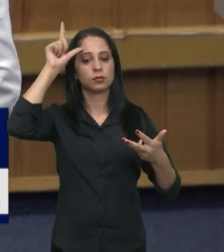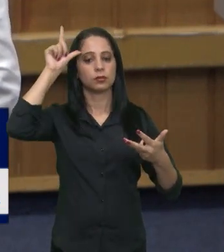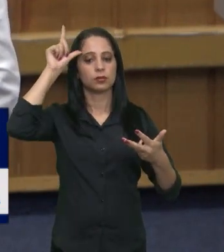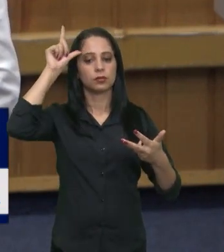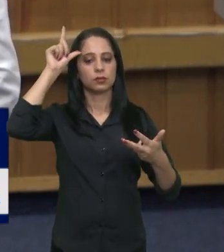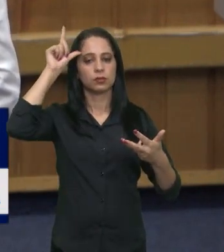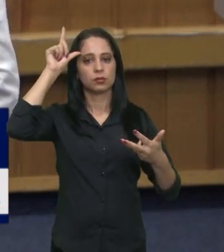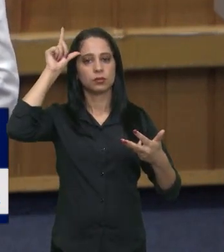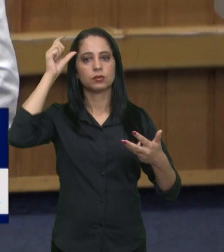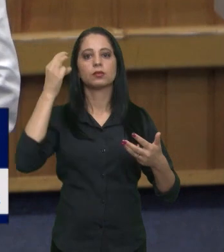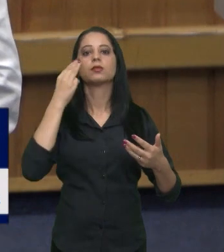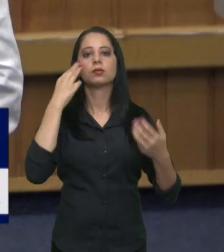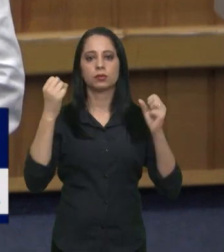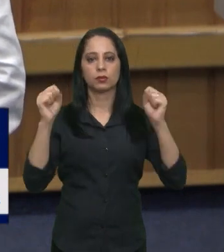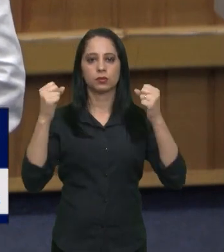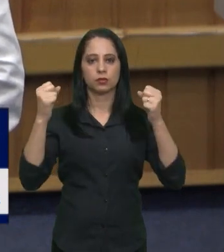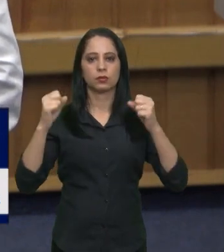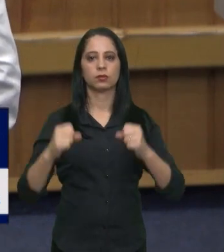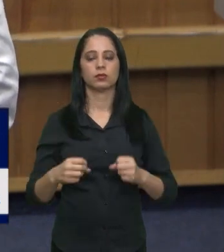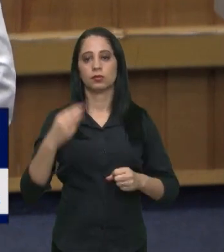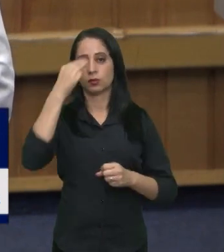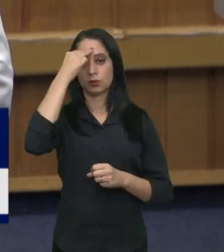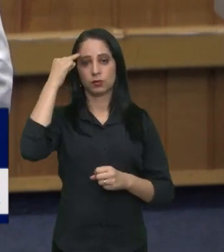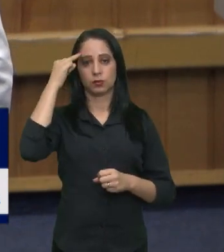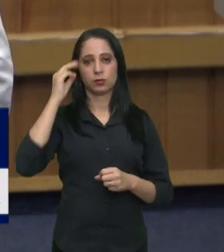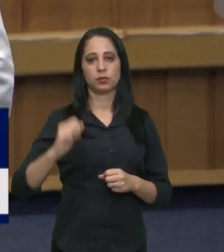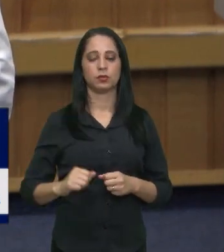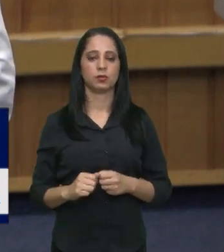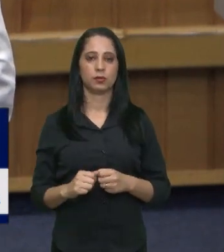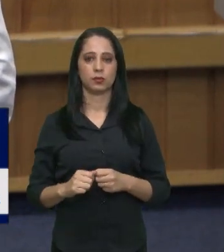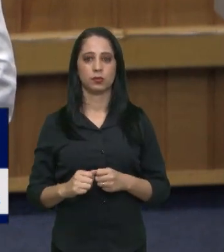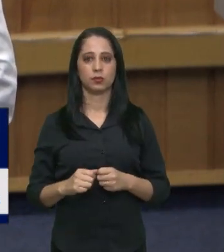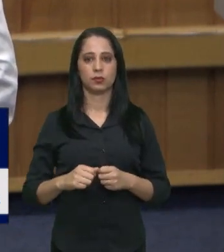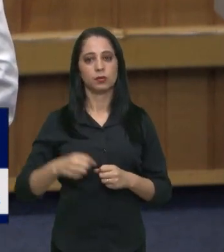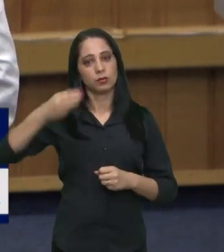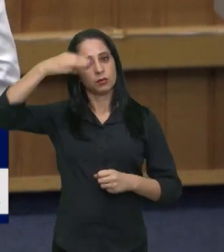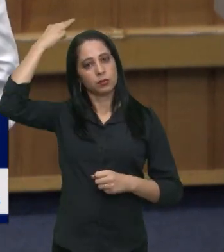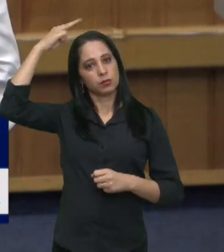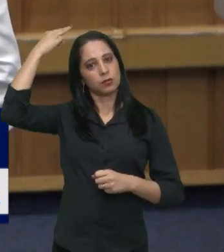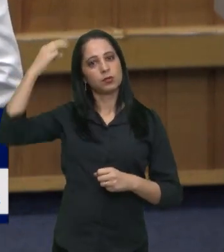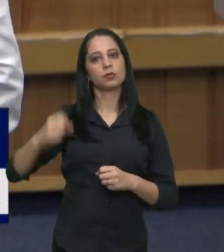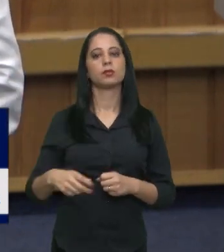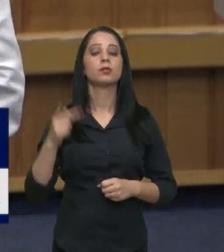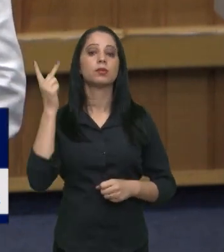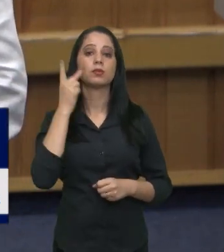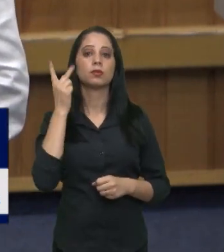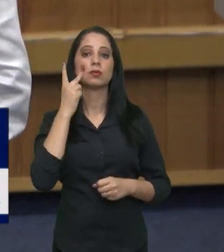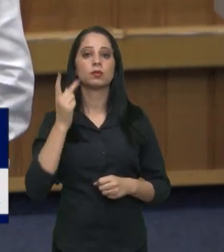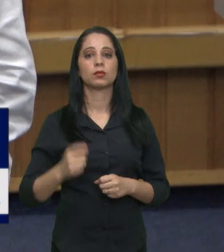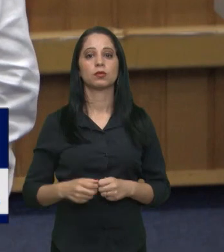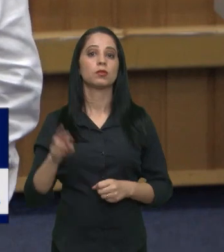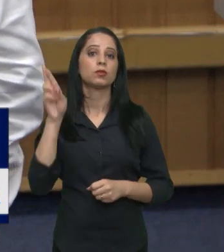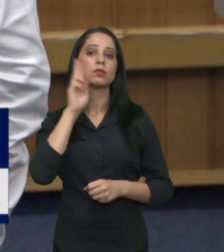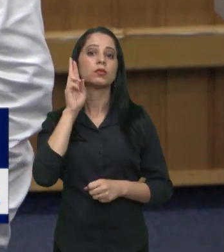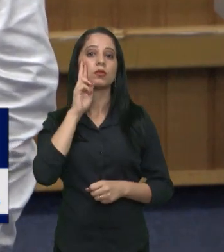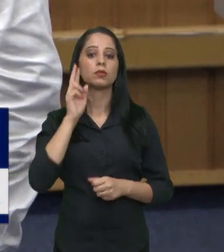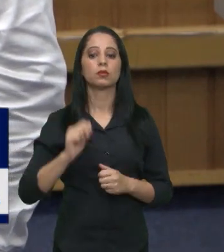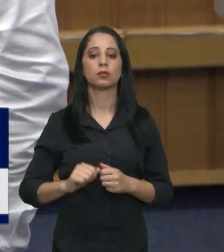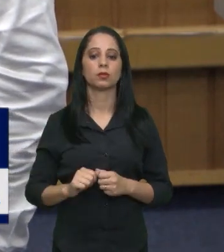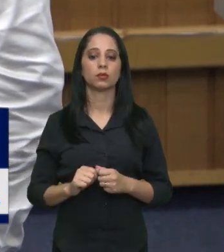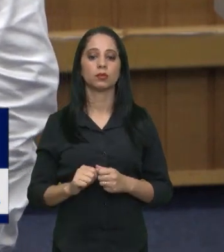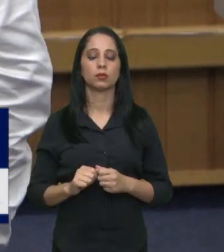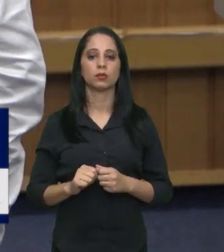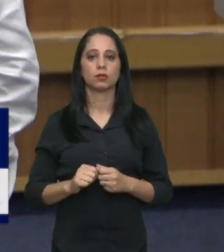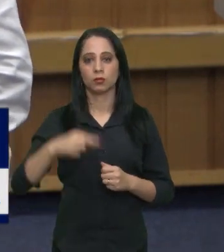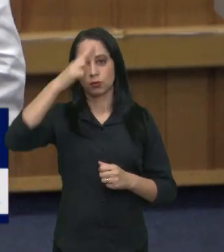Bispo, Marcão da Academia, Marcelo Garcia, Milton Vieira Filho, Rafael Pascucci, Renato Santiago,